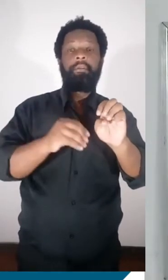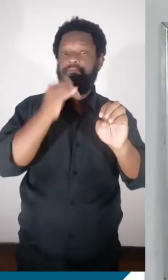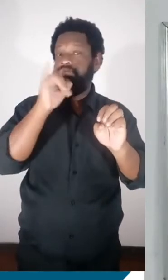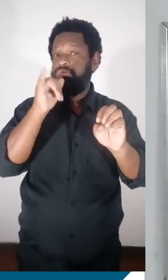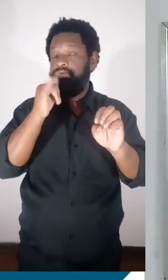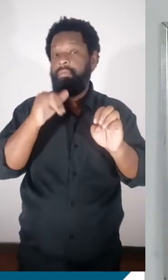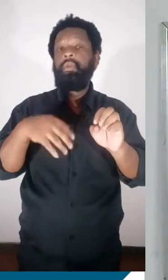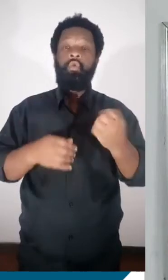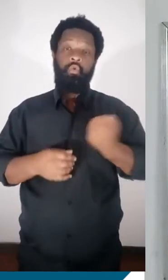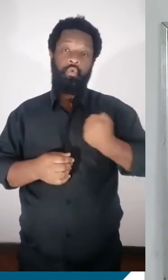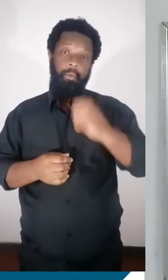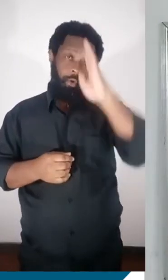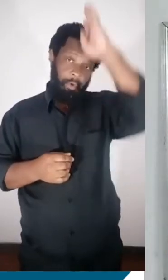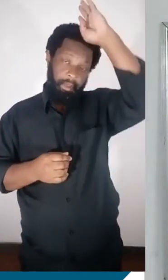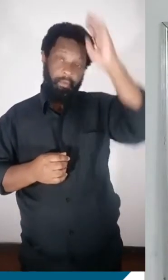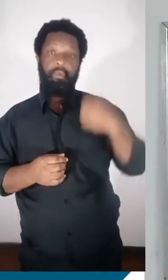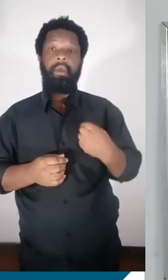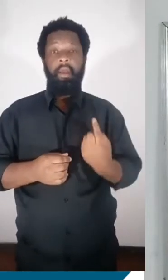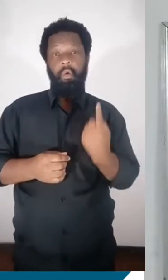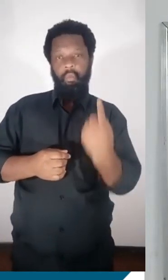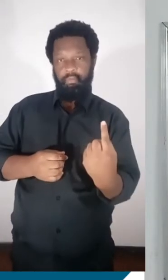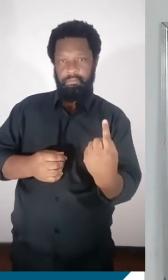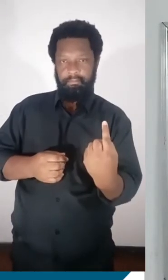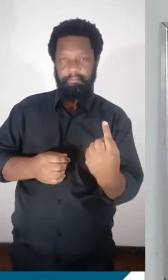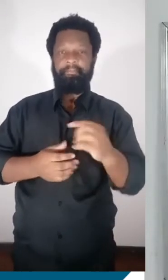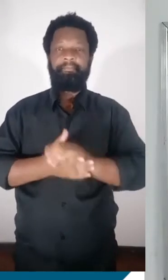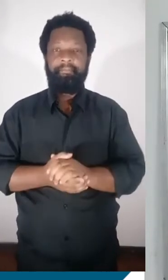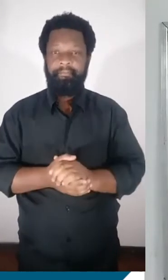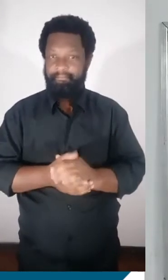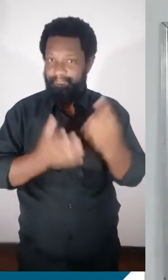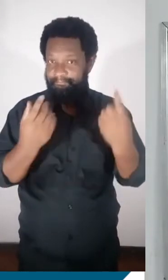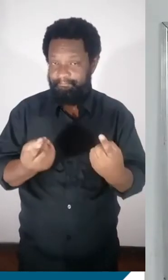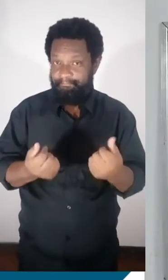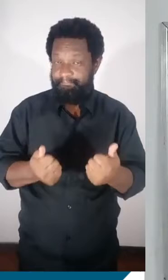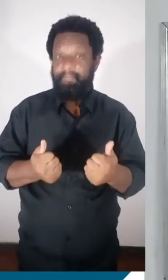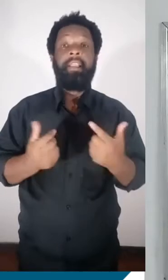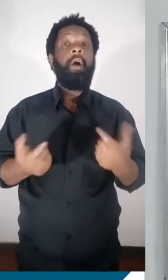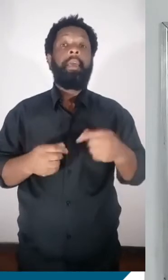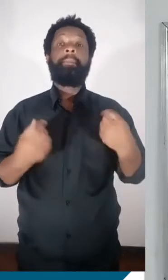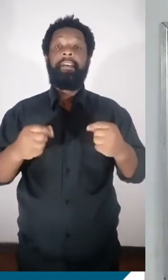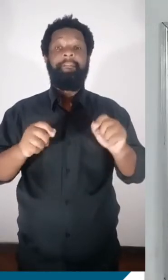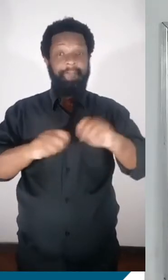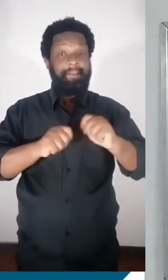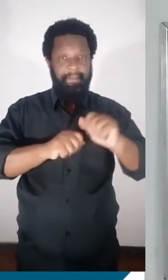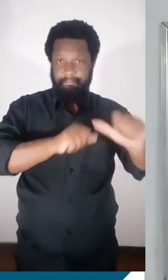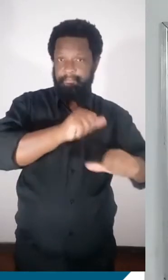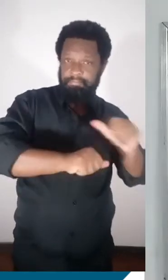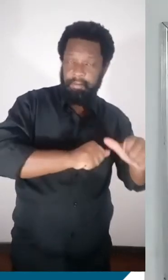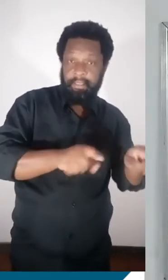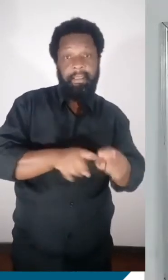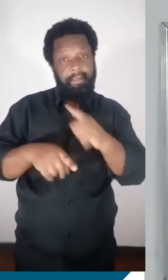a carga do cátion em algarismo romano, que é 1. Então, hidróxido de cobre 1. Combinado? Então, aqui eu tenho que fazer essa